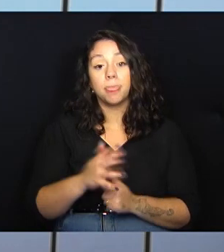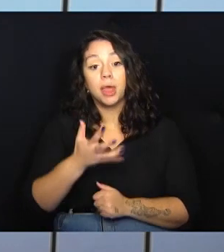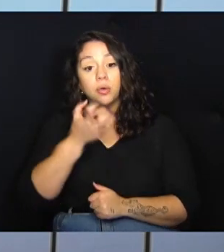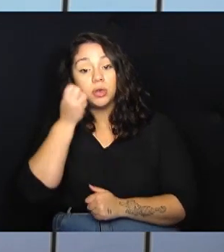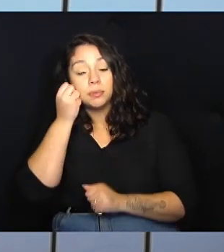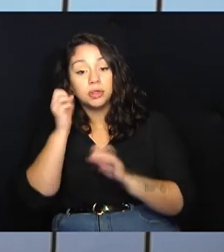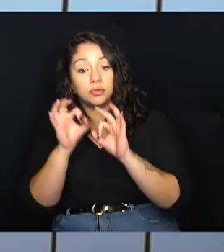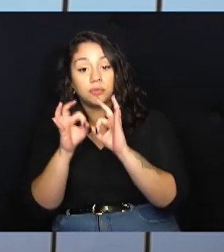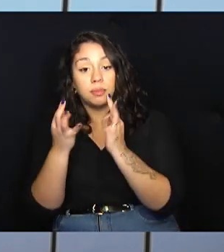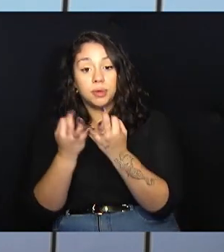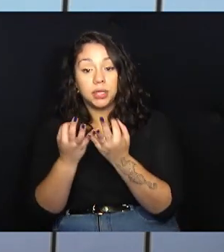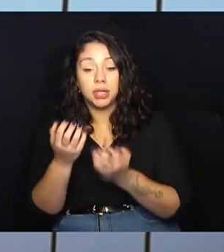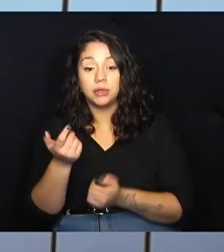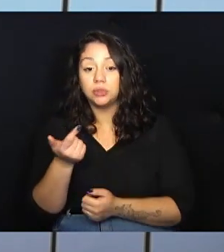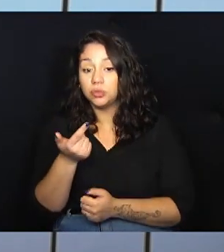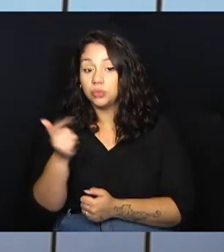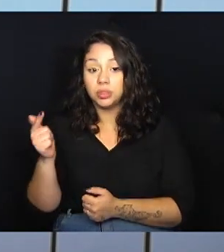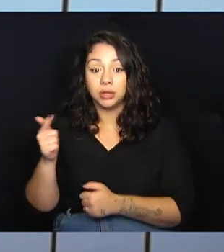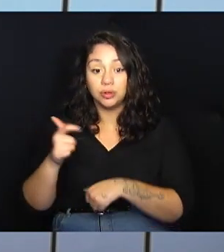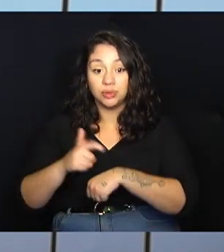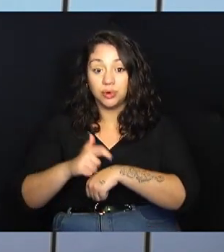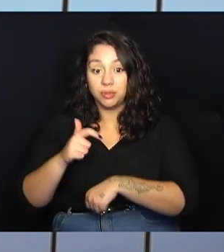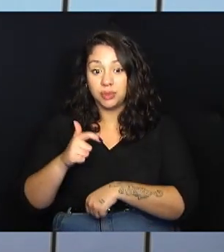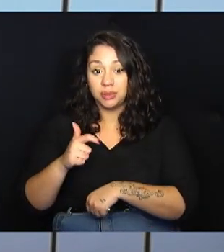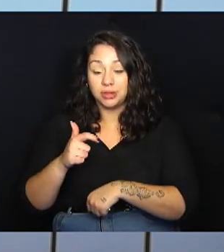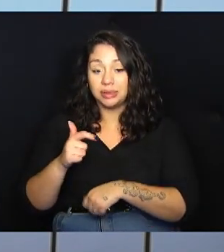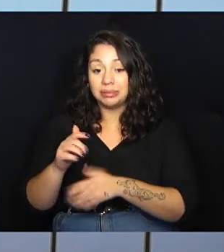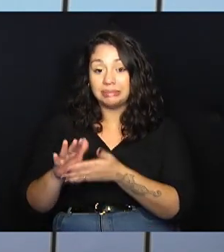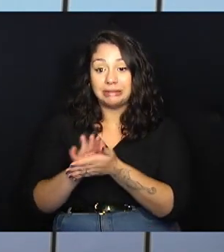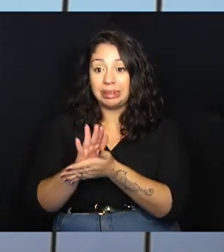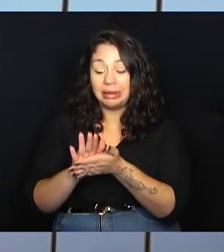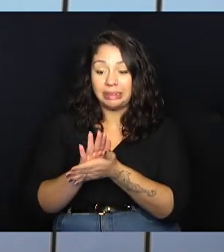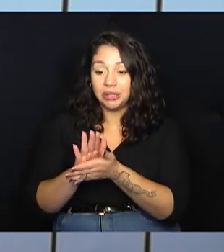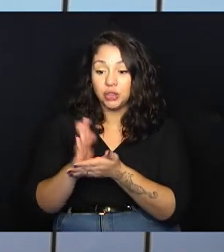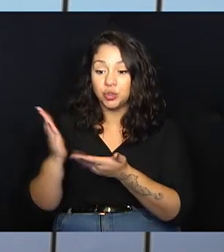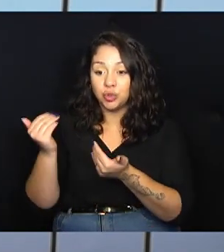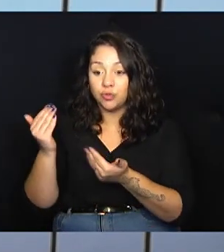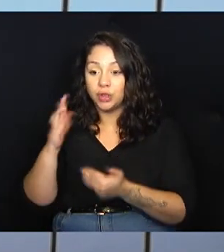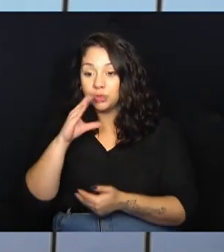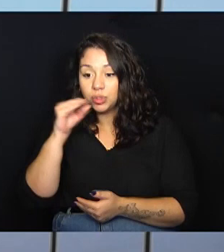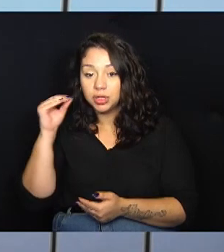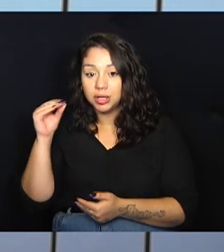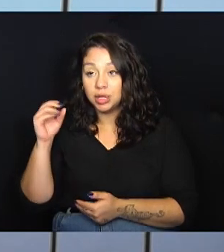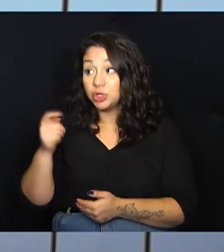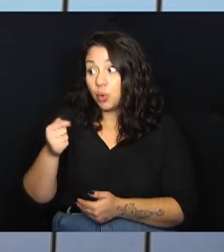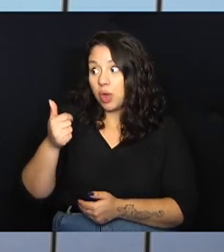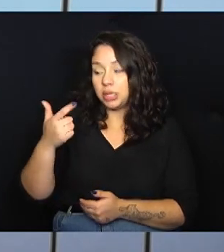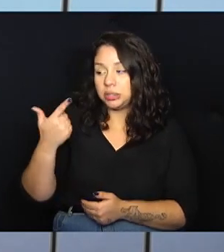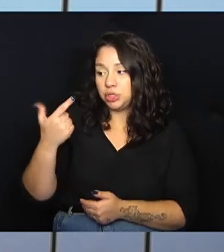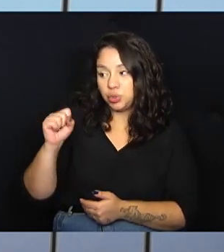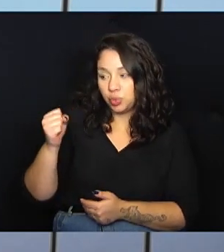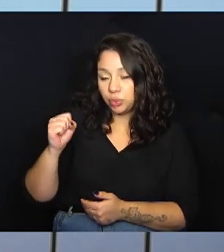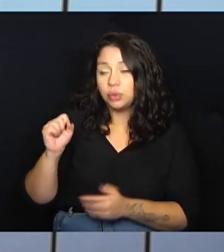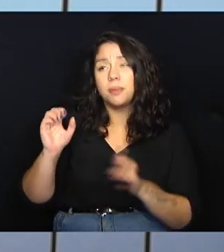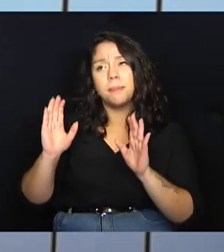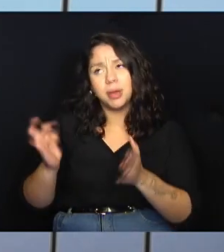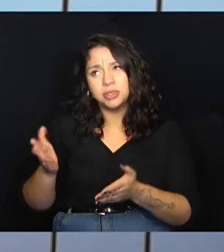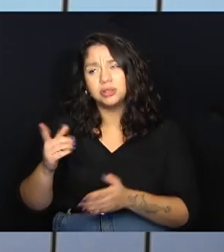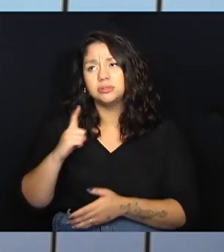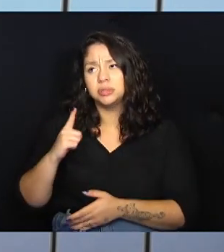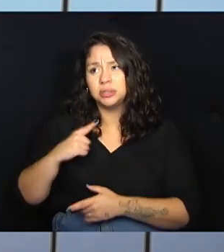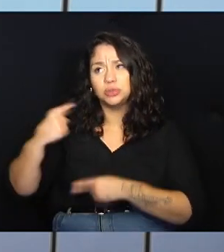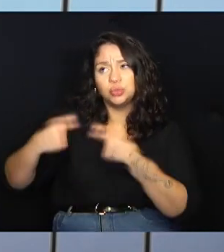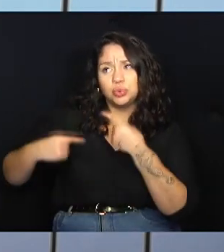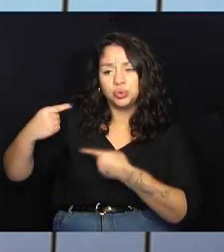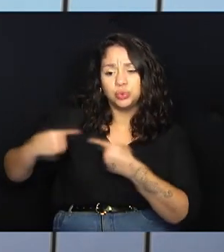familiar, nós não temos, nesse momento, nenhum jovem, né, nenhum adolescente perto de completar 18. Mas já temos discutido